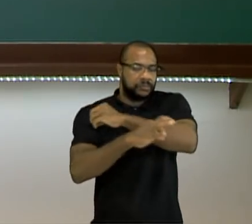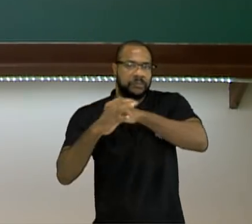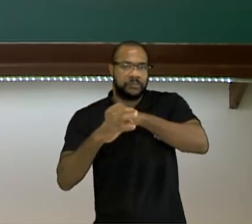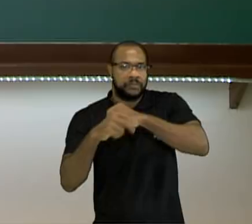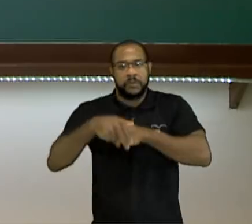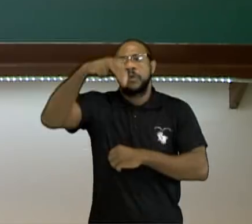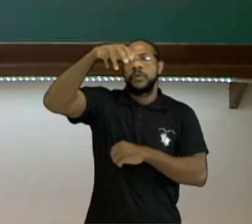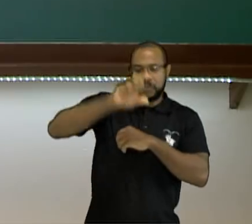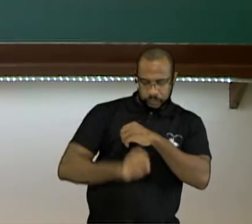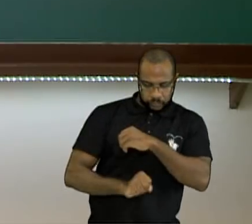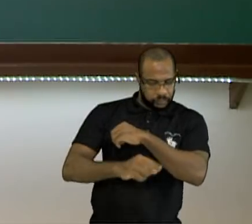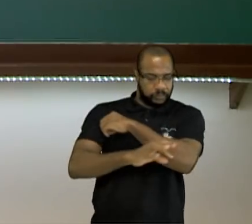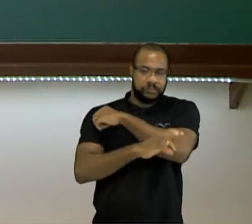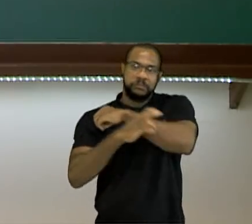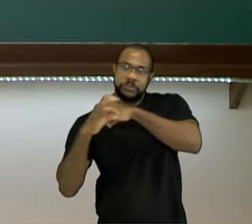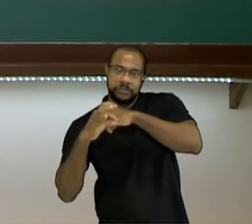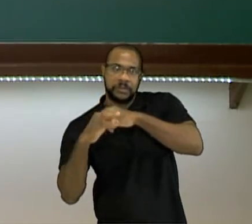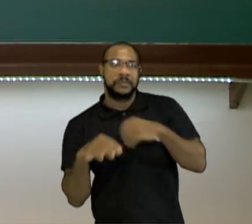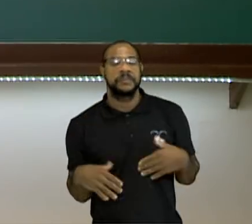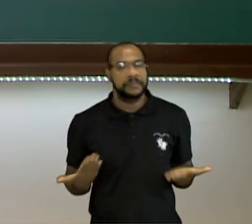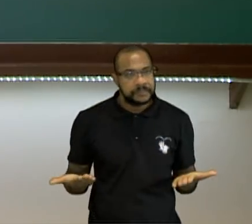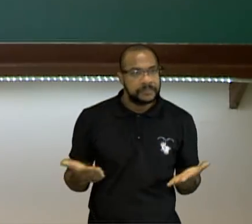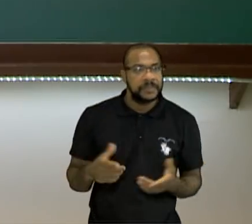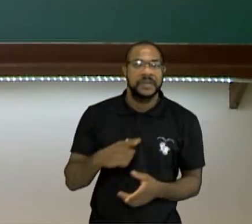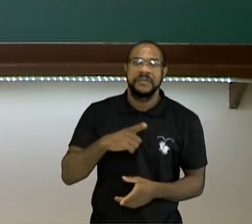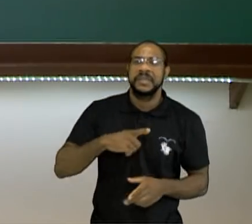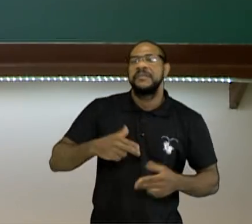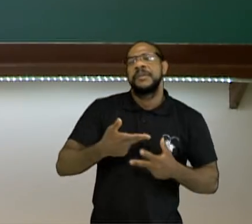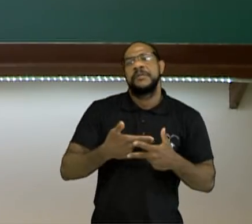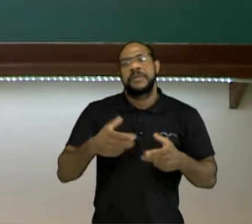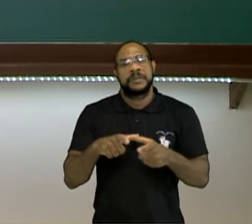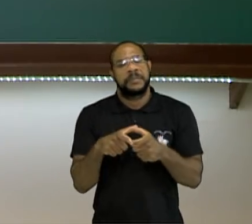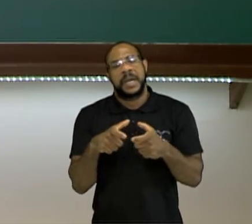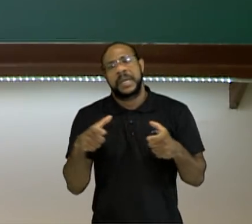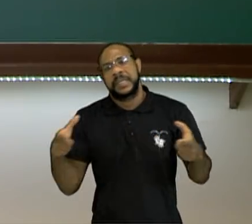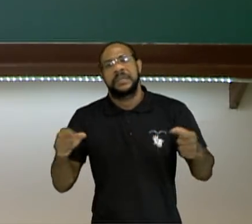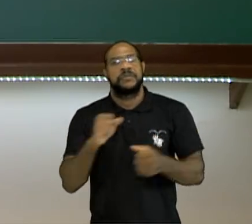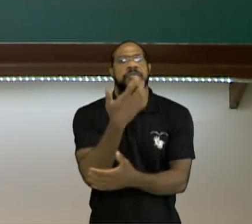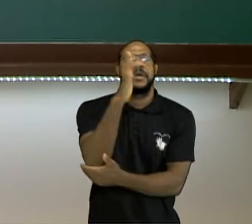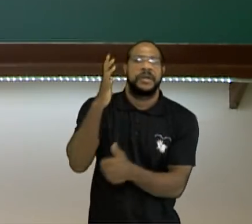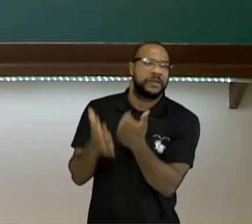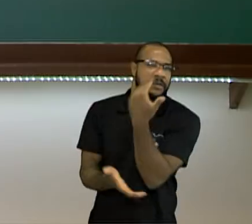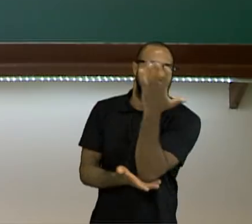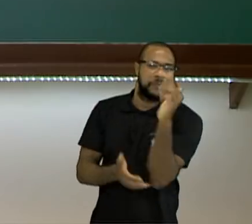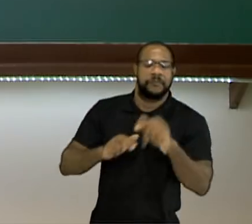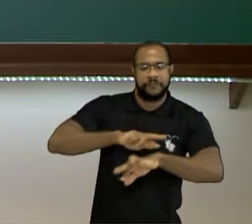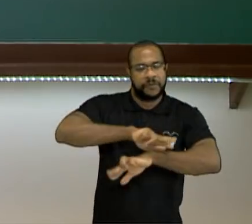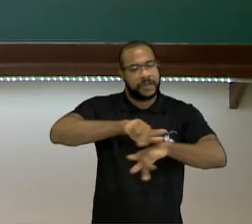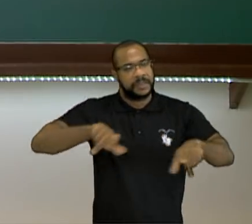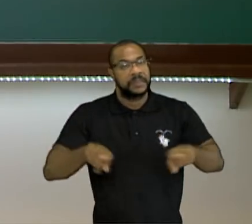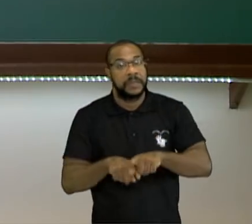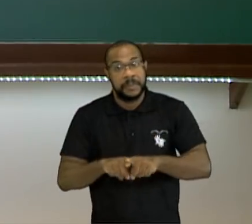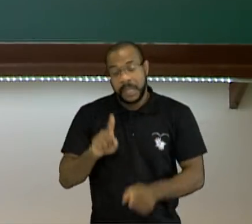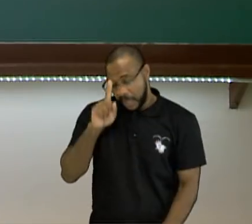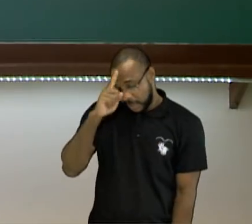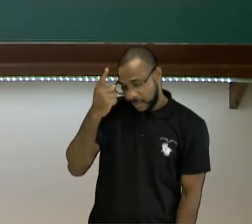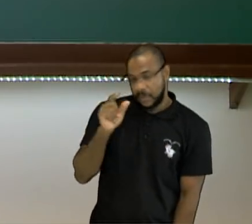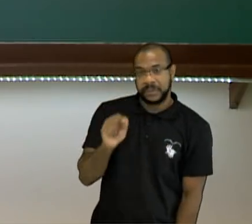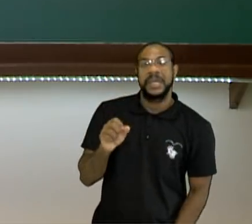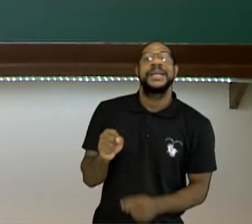Brasil é extenso no sentido norte-sul, ele vai ter uma grande variedade de paisagens ali. E sem contar naquela ideia